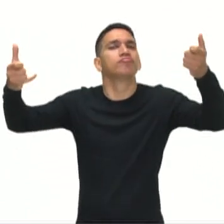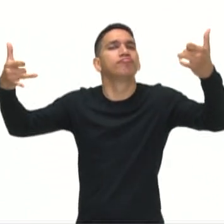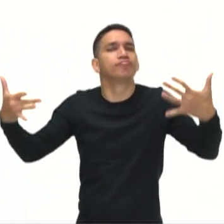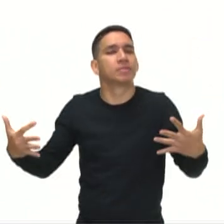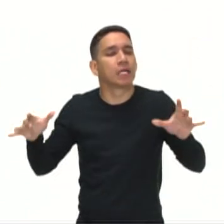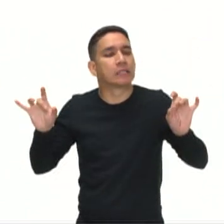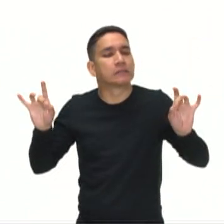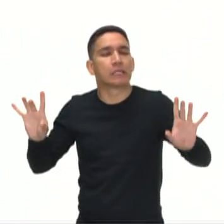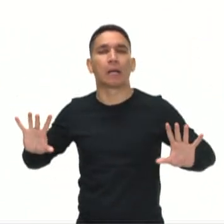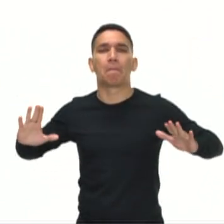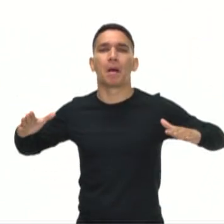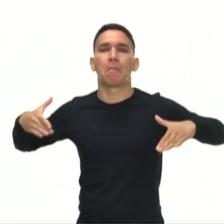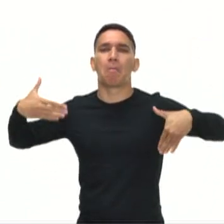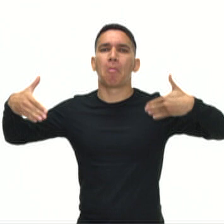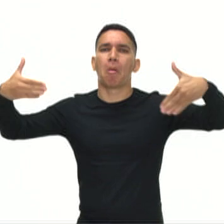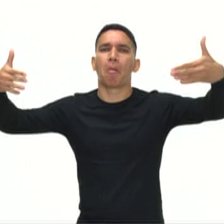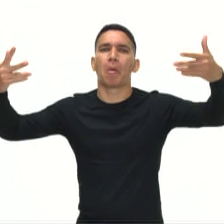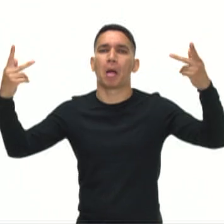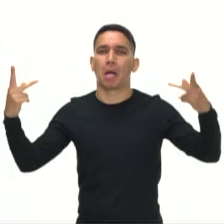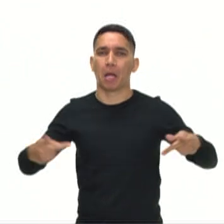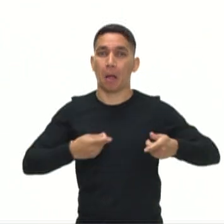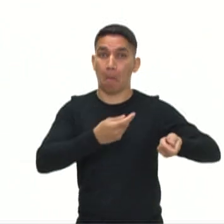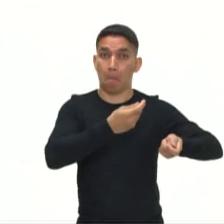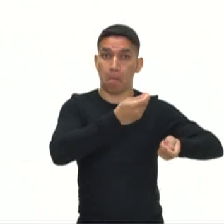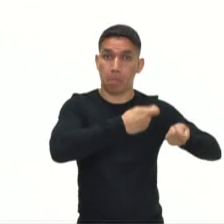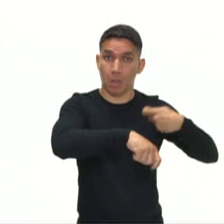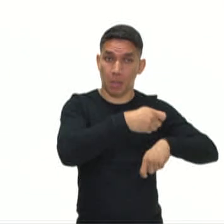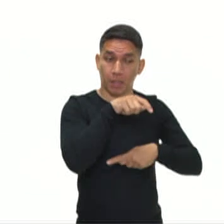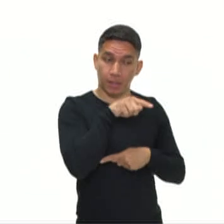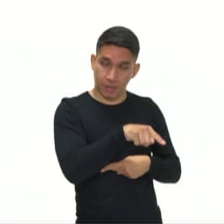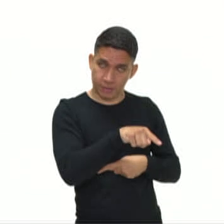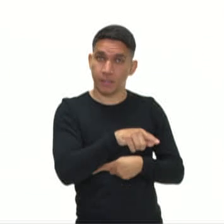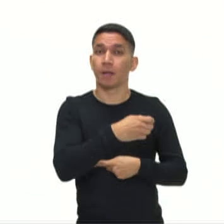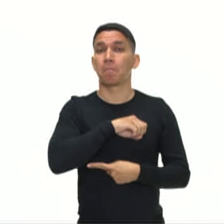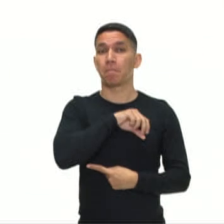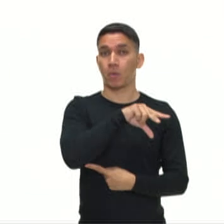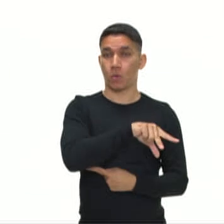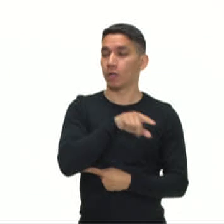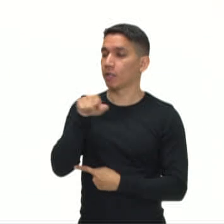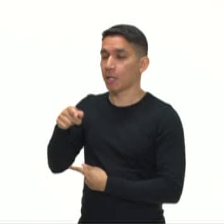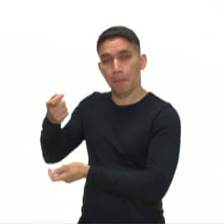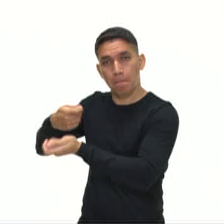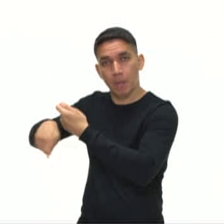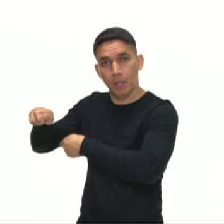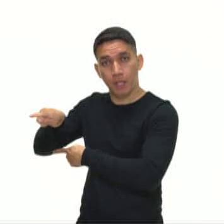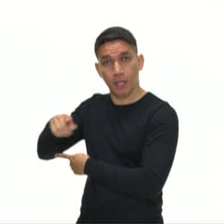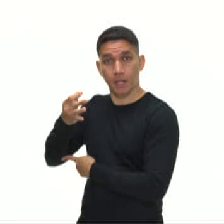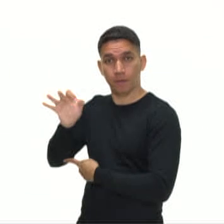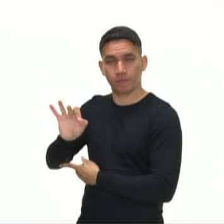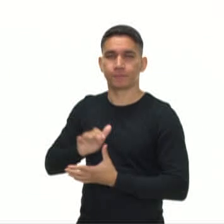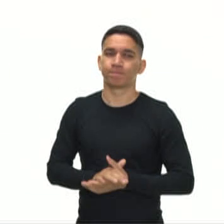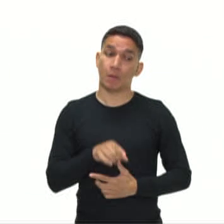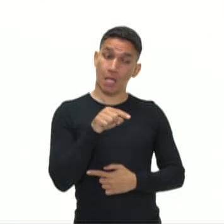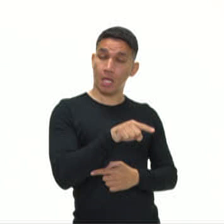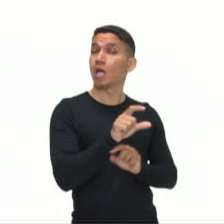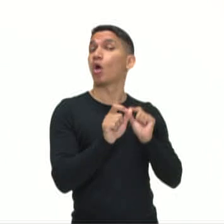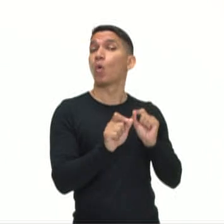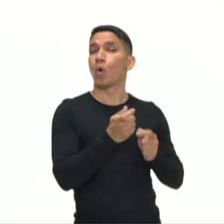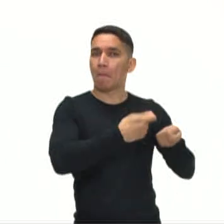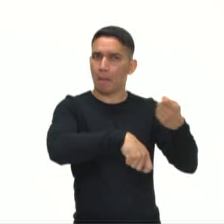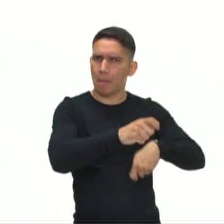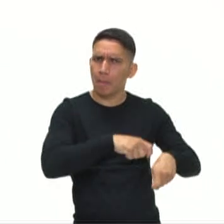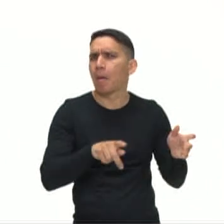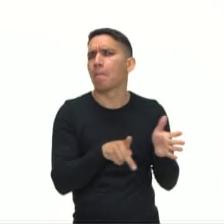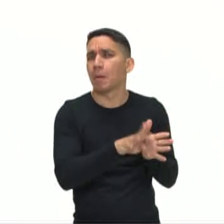forma se desenvolveu o mercantilismo em Portugal e na França. Em Portugal, o mercantilismo era